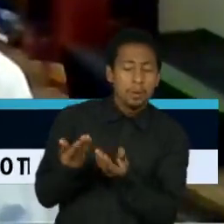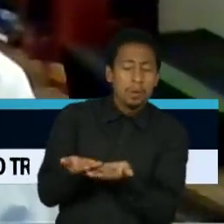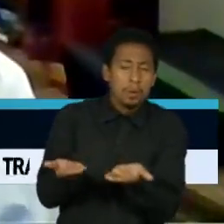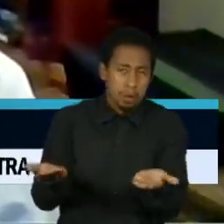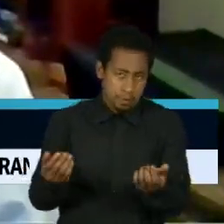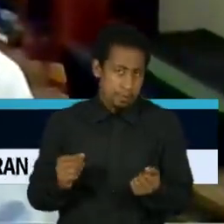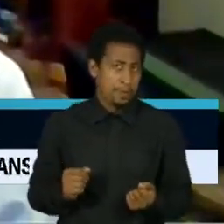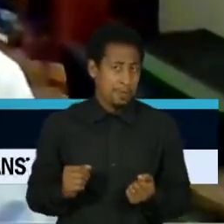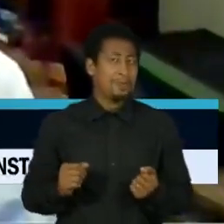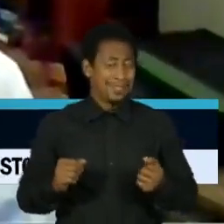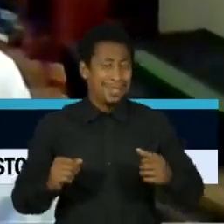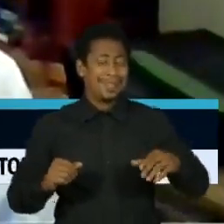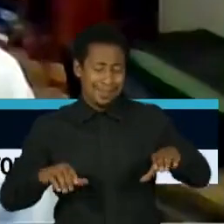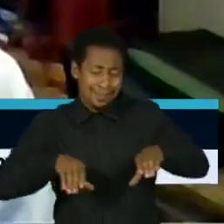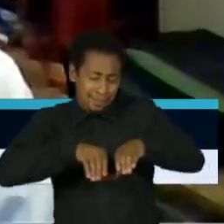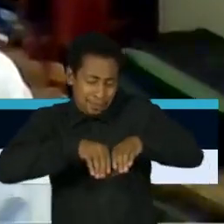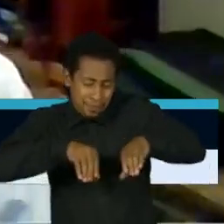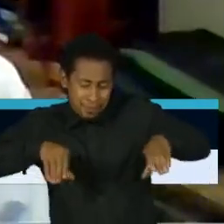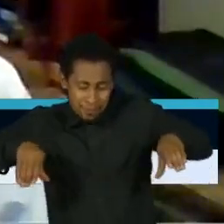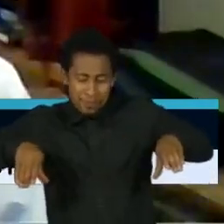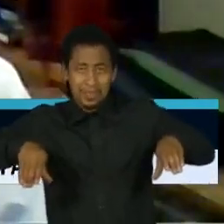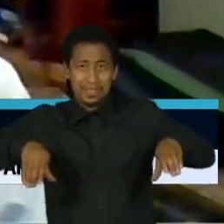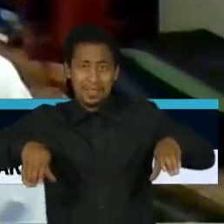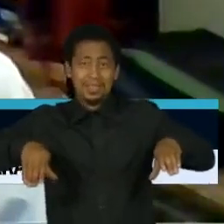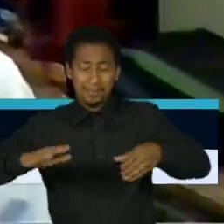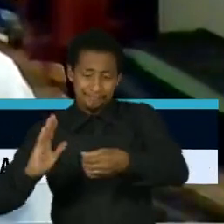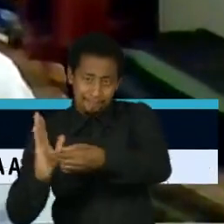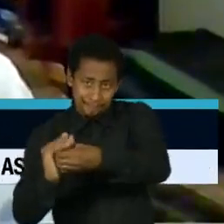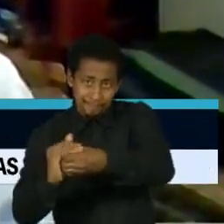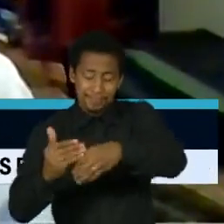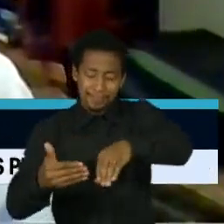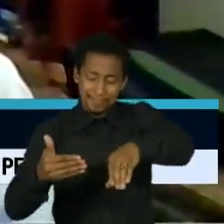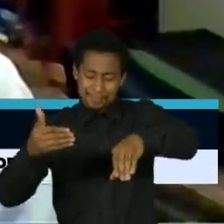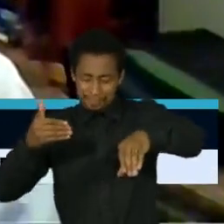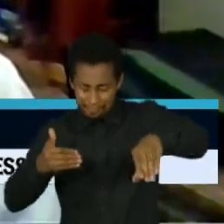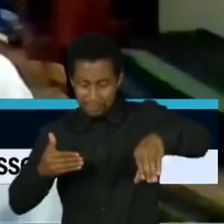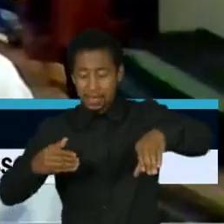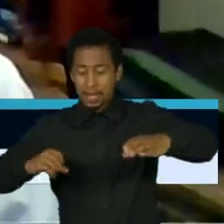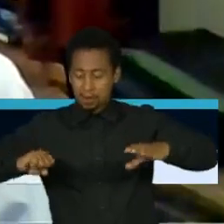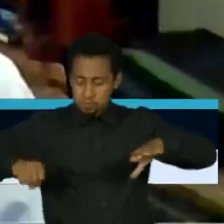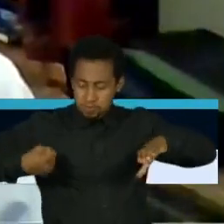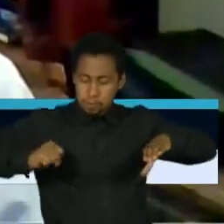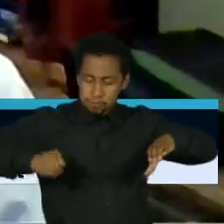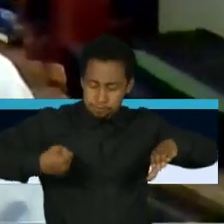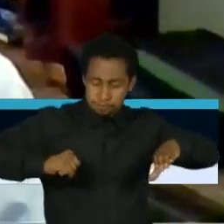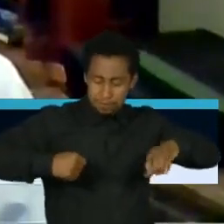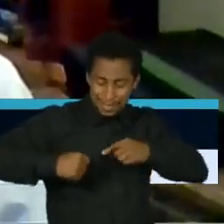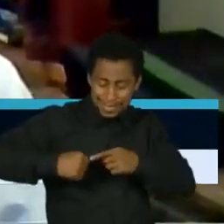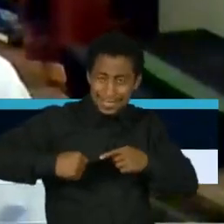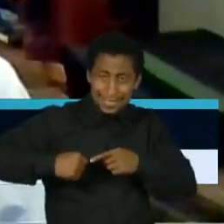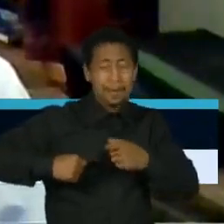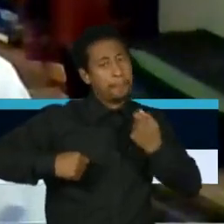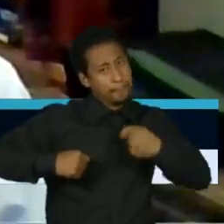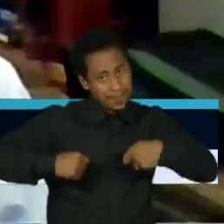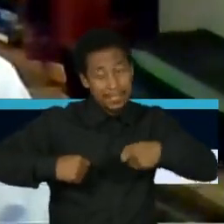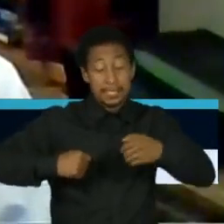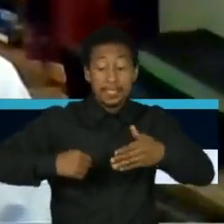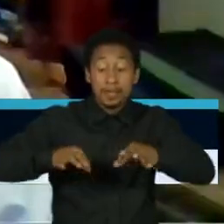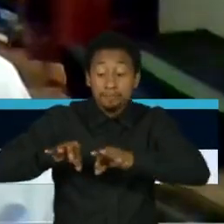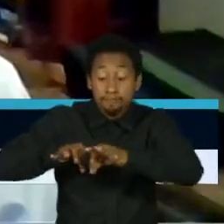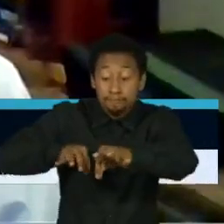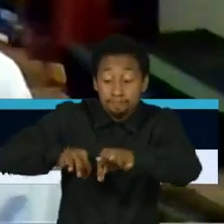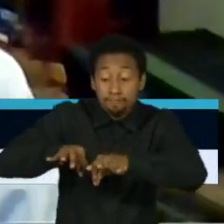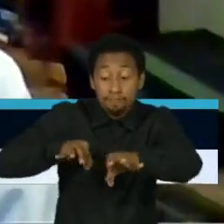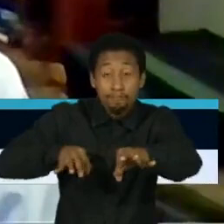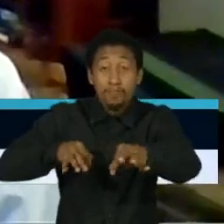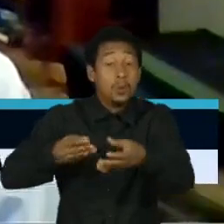atravessar transversalmente, né, ao interceptor, deveria ter escorado o interceptor, né? Esse seria o correto. Então,